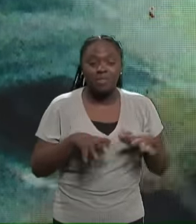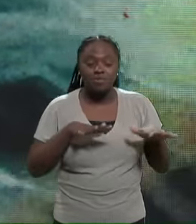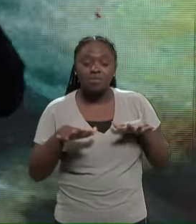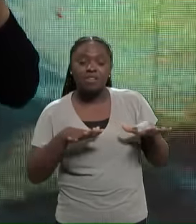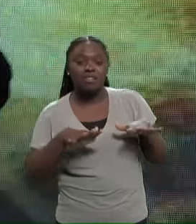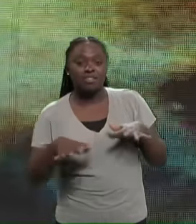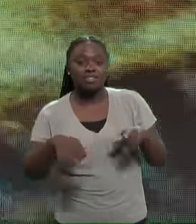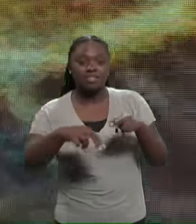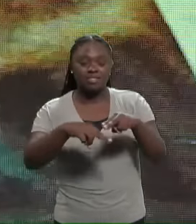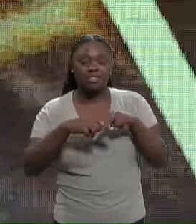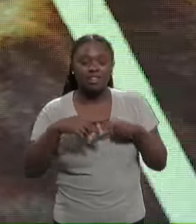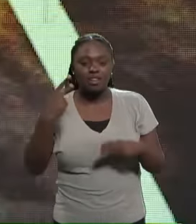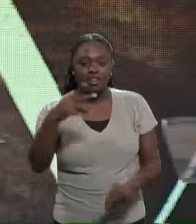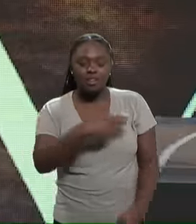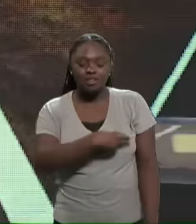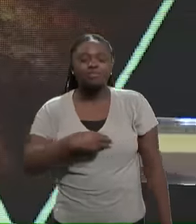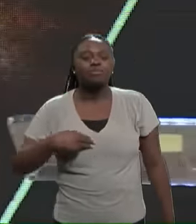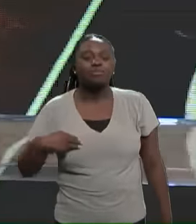teu ministério.